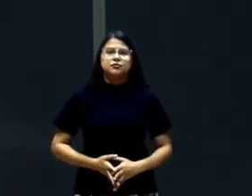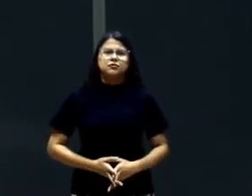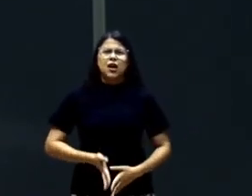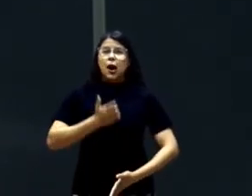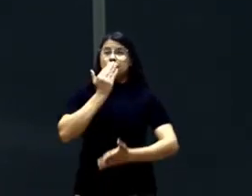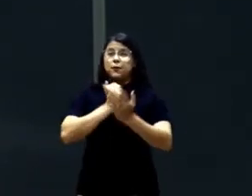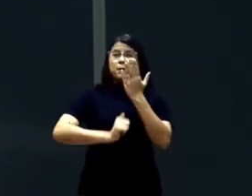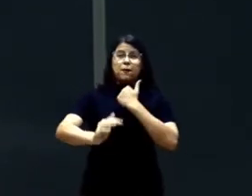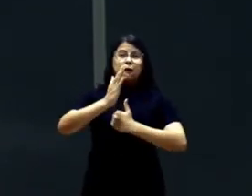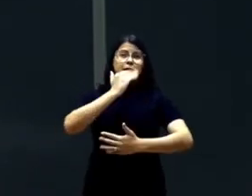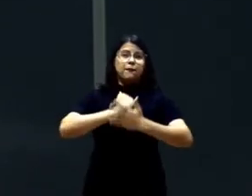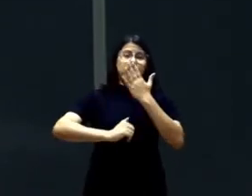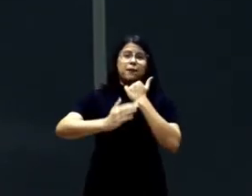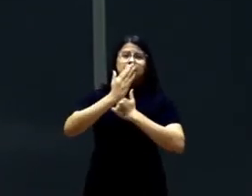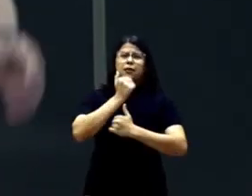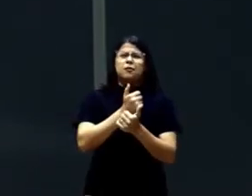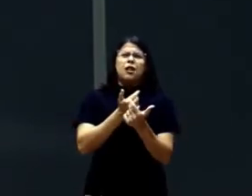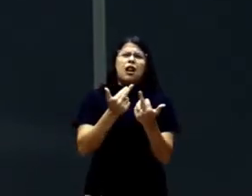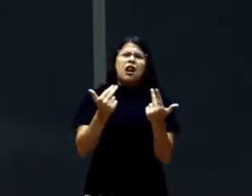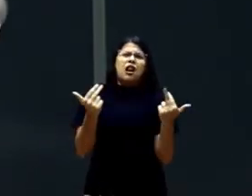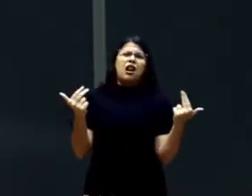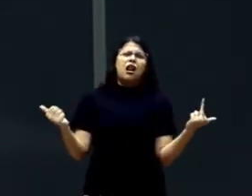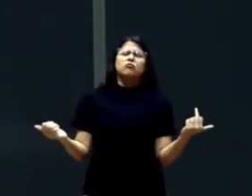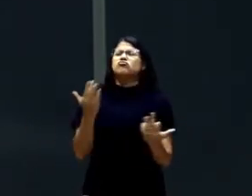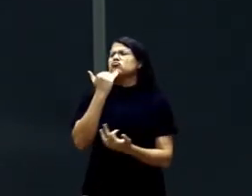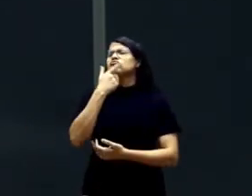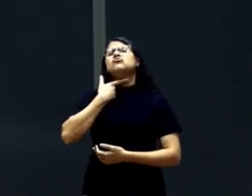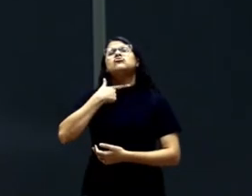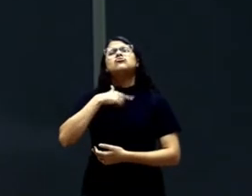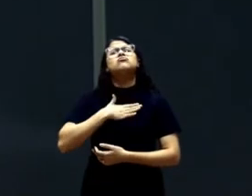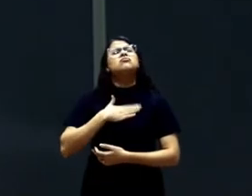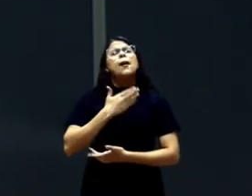Comeu das mais variedades. Comeu o que quis.